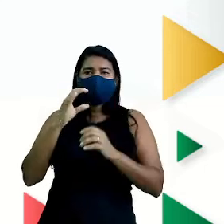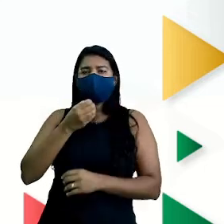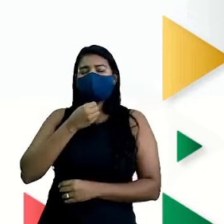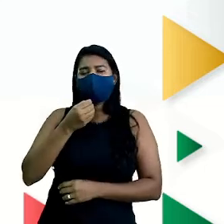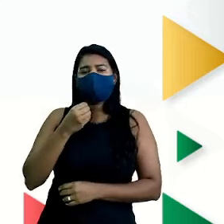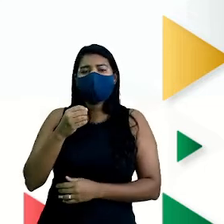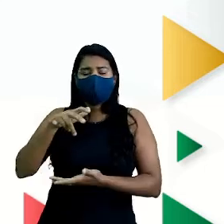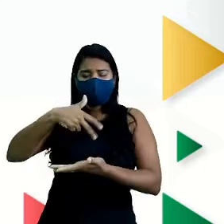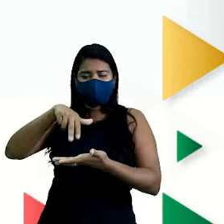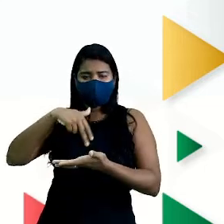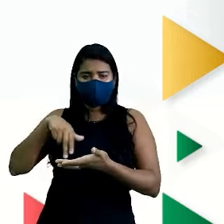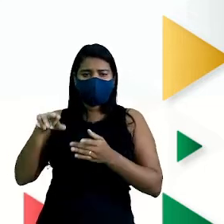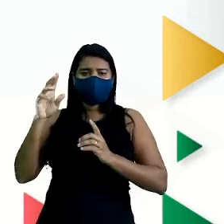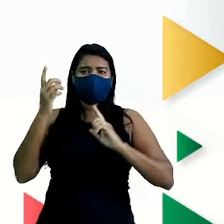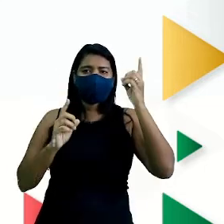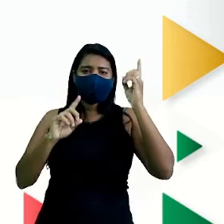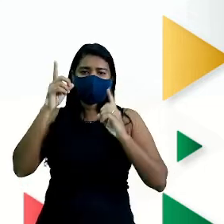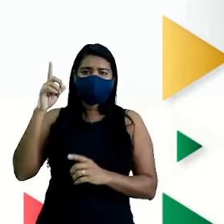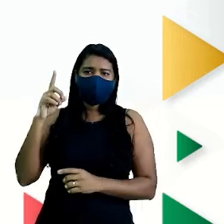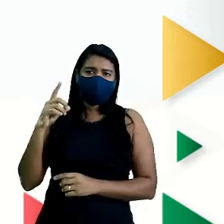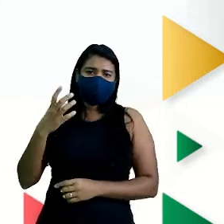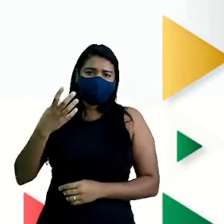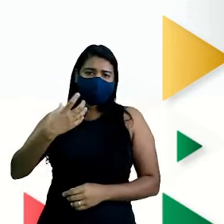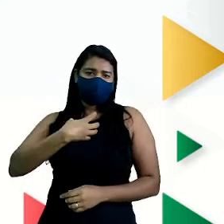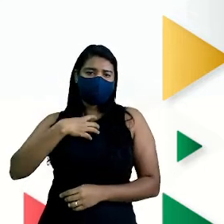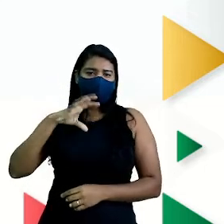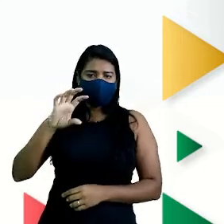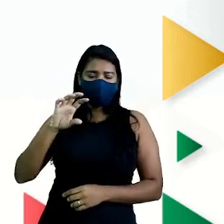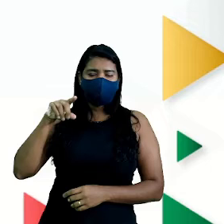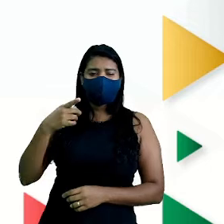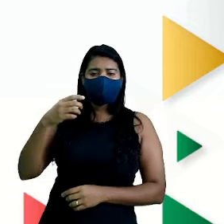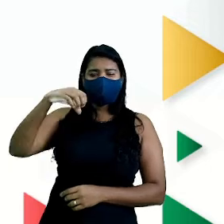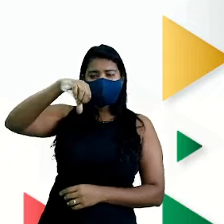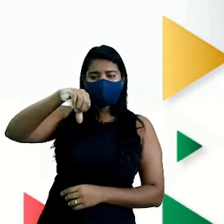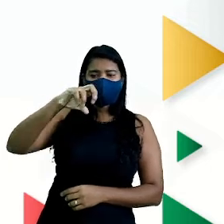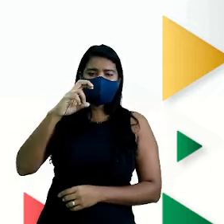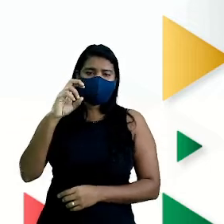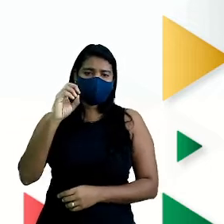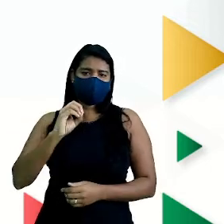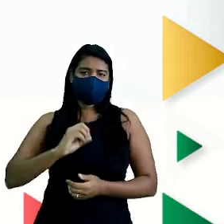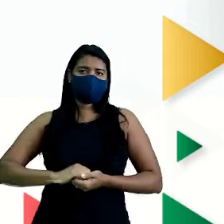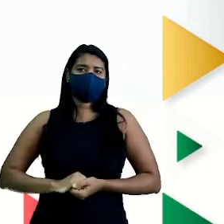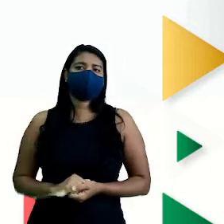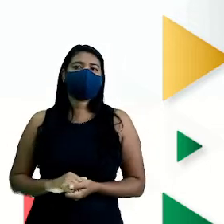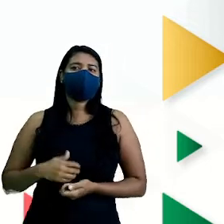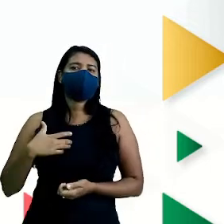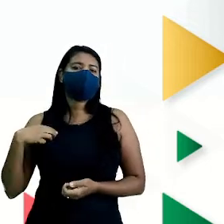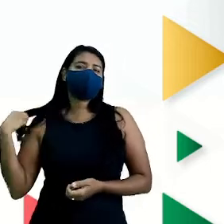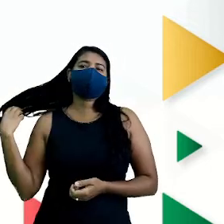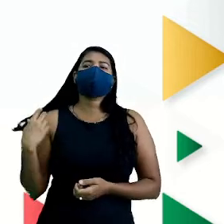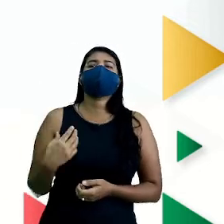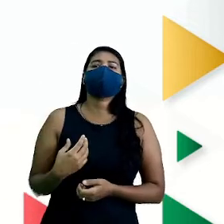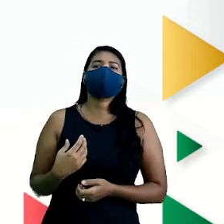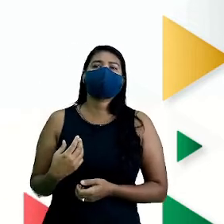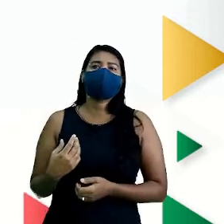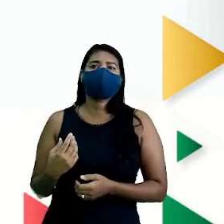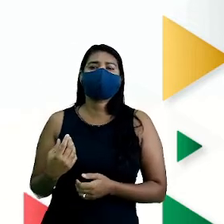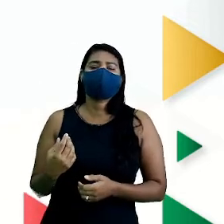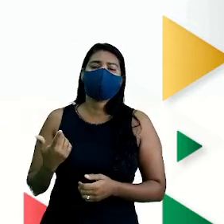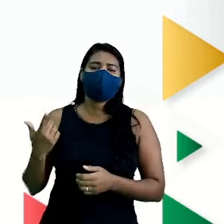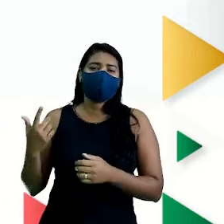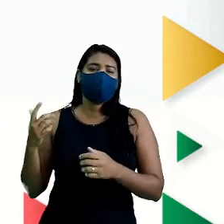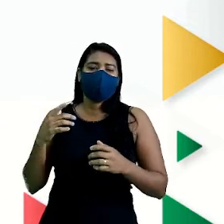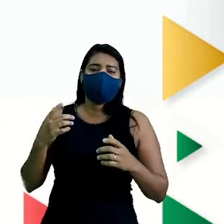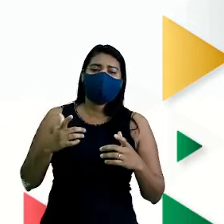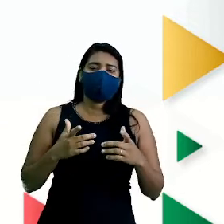criação do trio elétrico, do Carnaval de Salvador, em 1950, né? Então, né, tem até aquela música, atrás do trio elétrico, só não vai quem